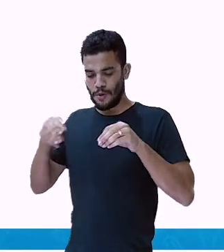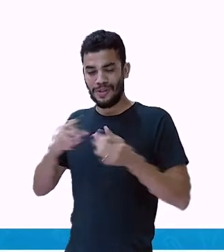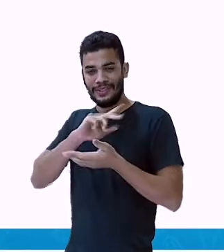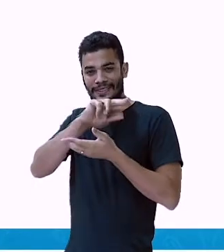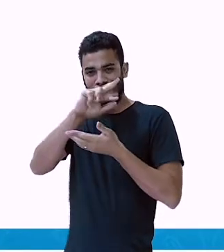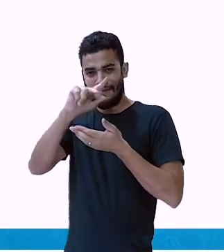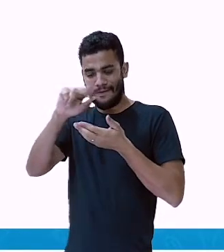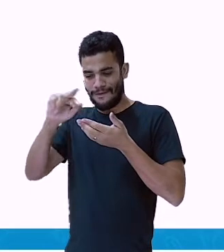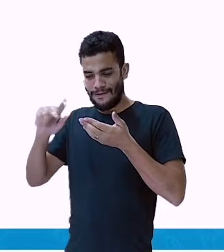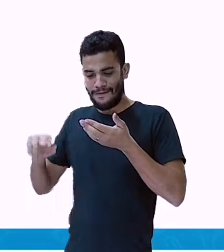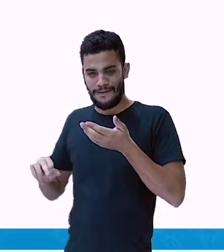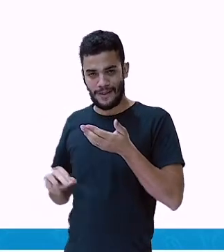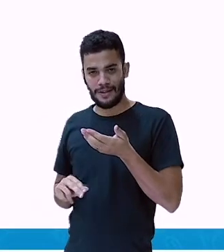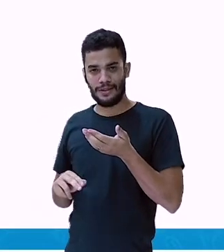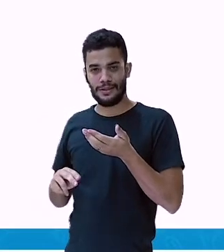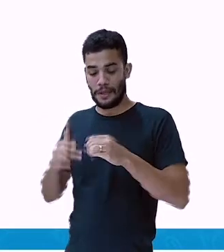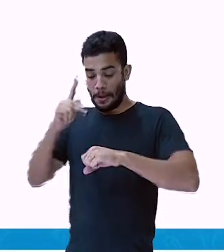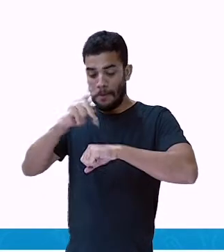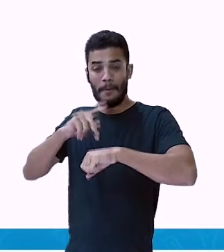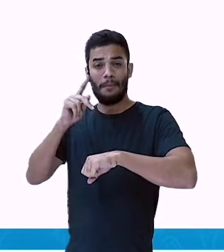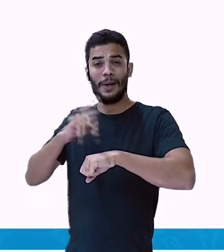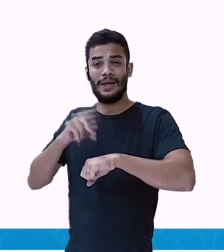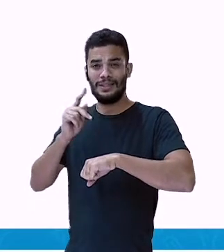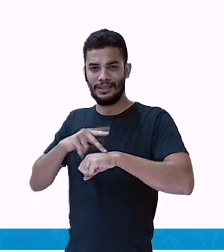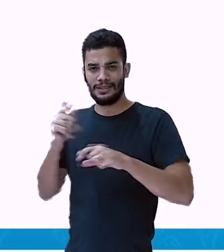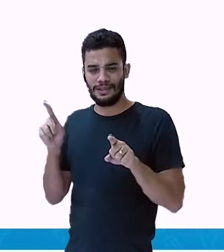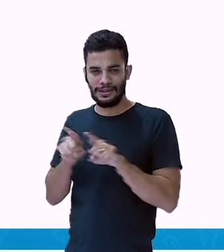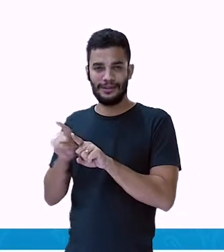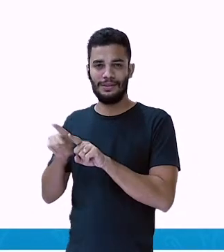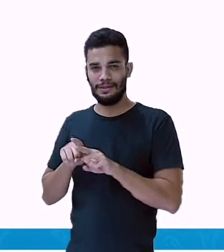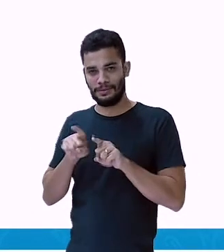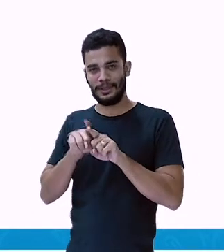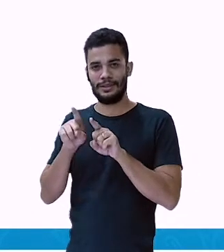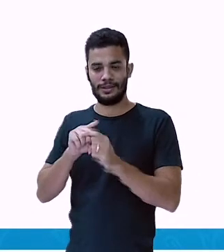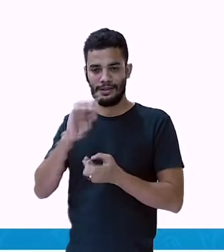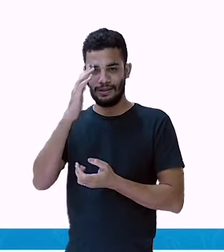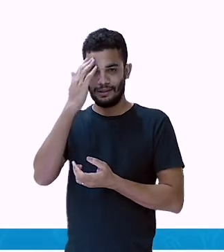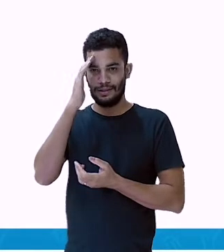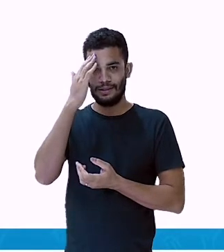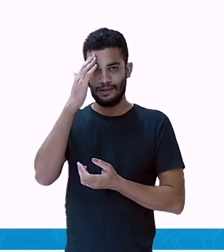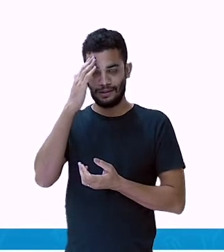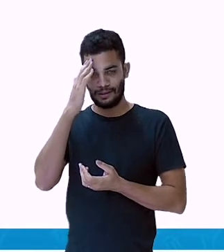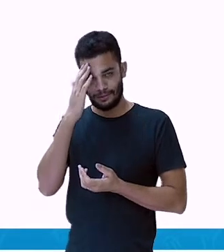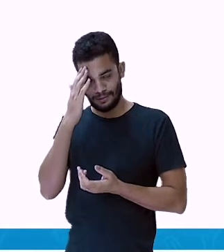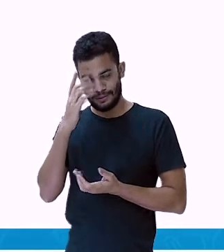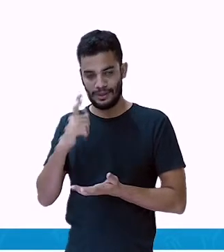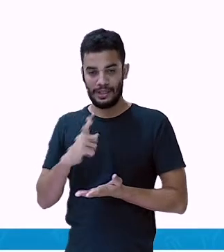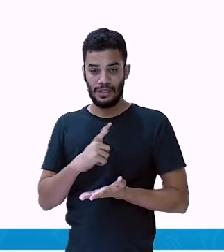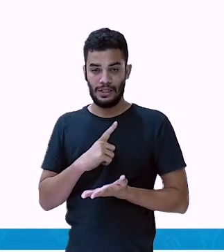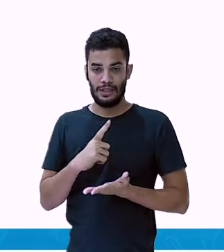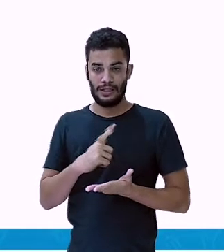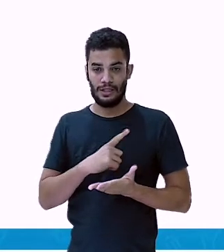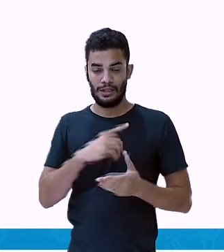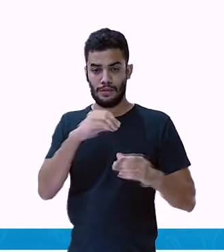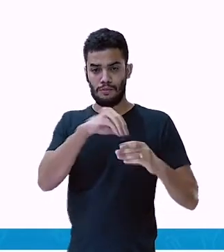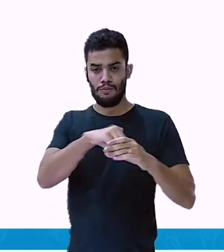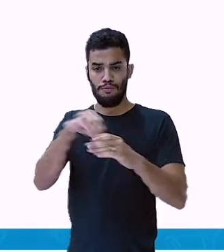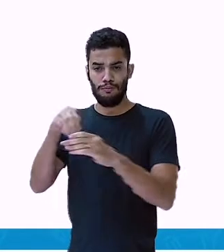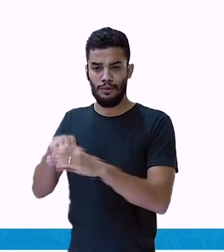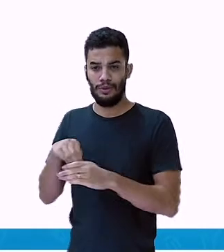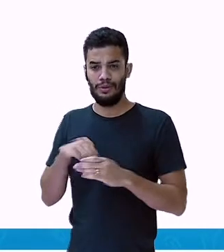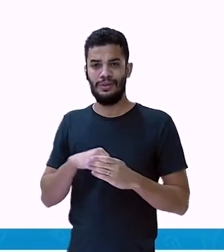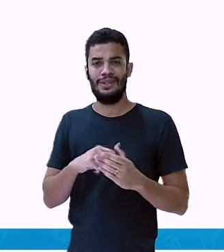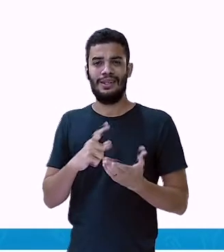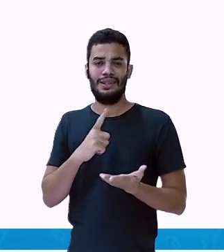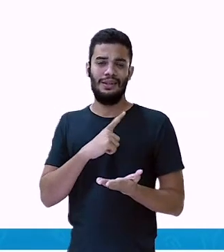rochas. Então, rochas diferentes. E também, constituindo o solo, aparece a matéria orgânica, aparecem